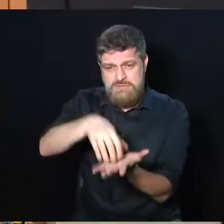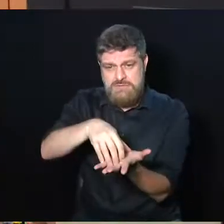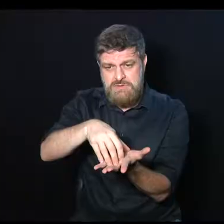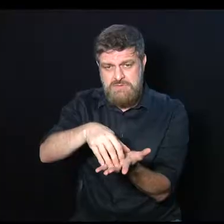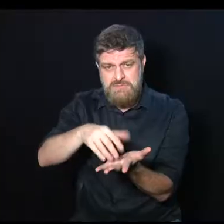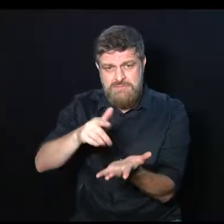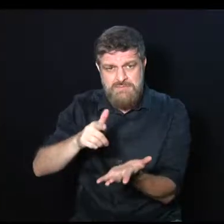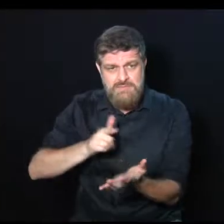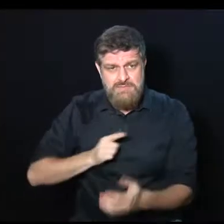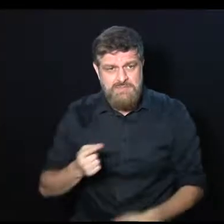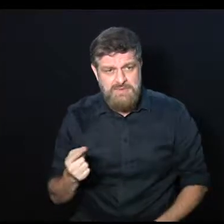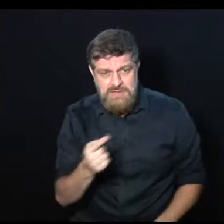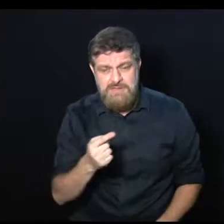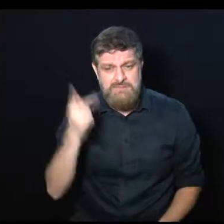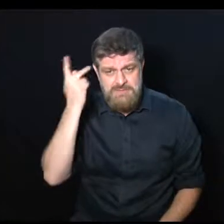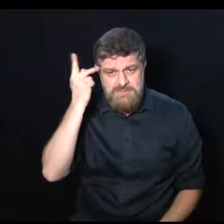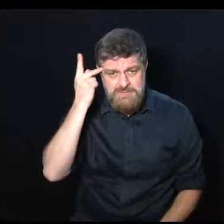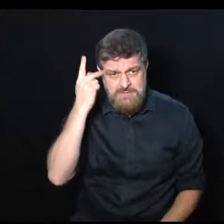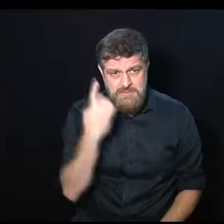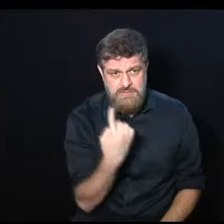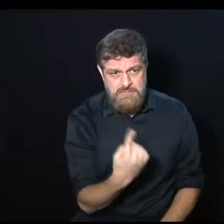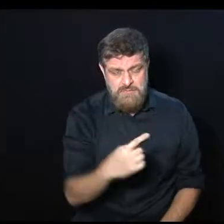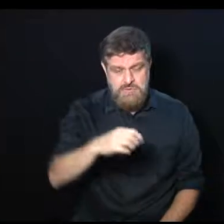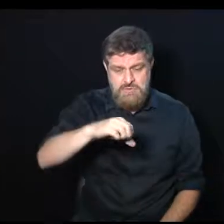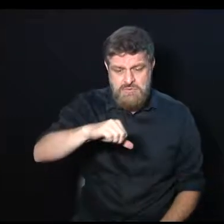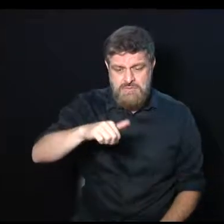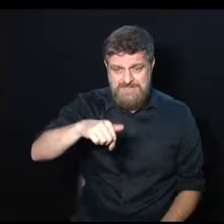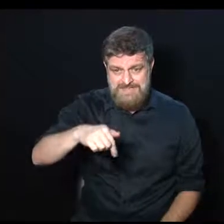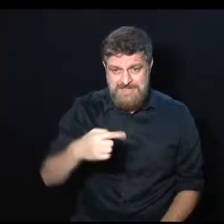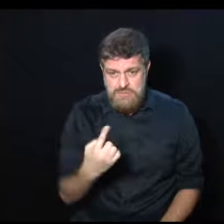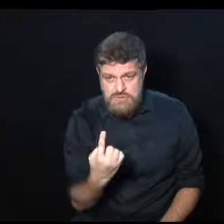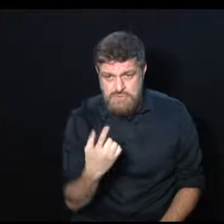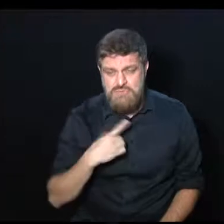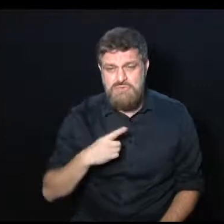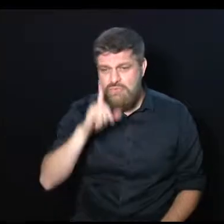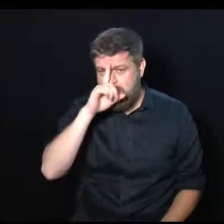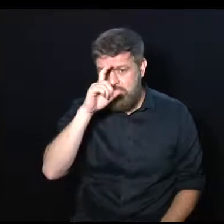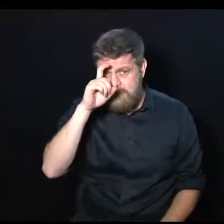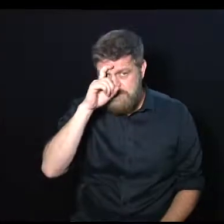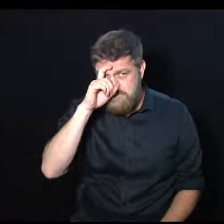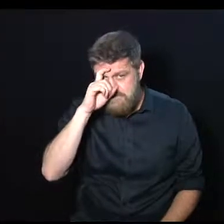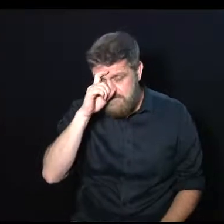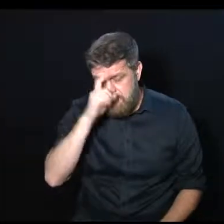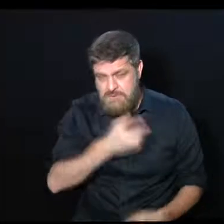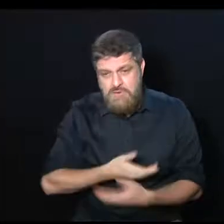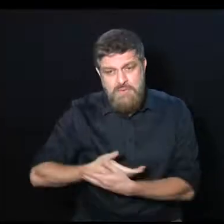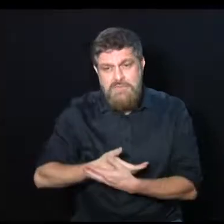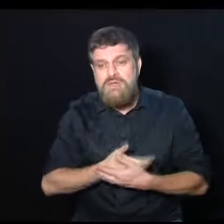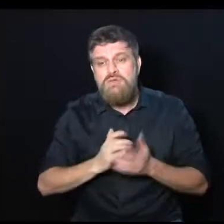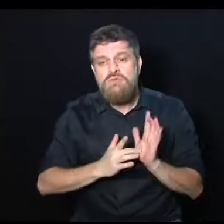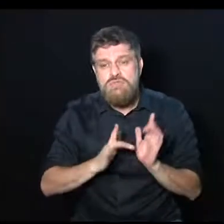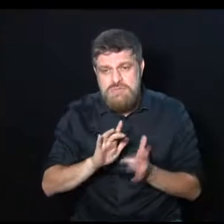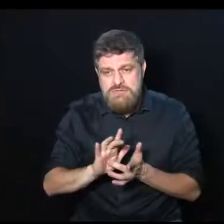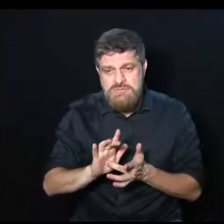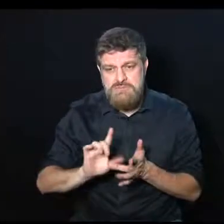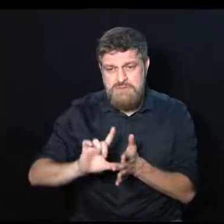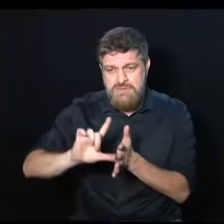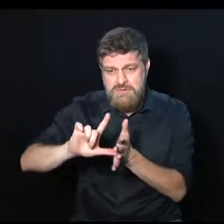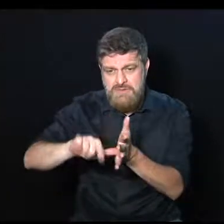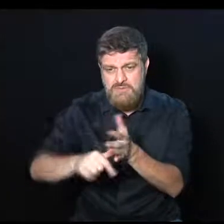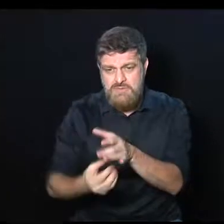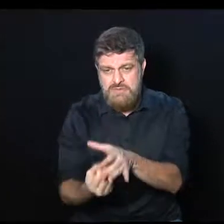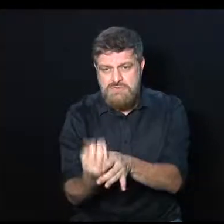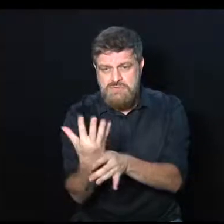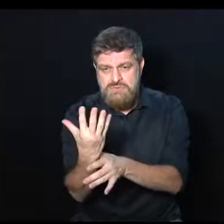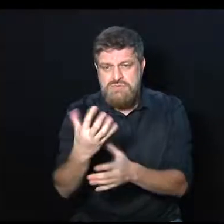Centro Pioneiro, o Centro de São Paulo, em 1971, que era no antigo Hospital Menino Jesus. Em sequência, surgiu o